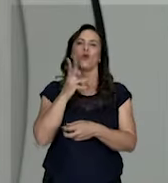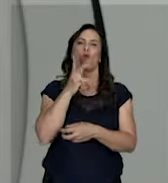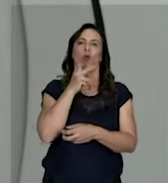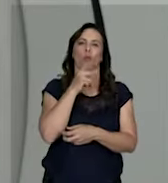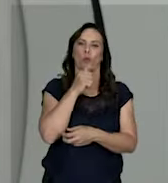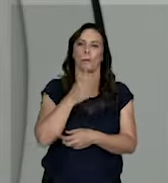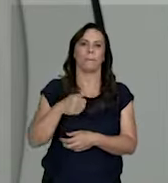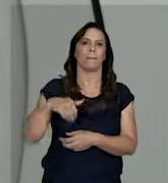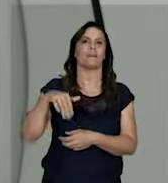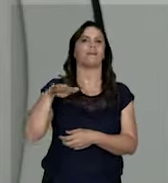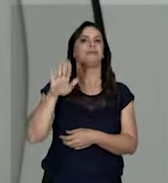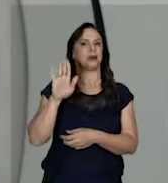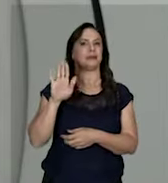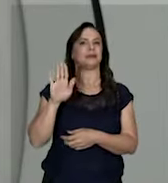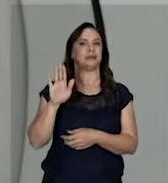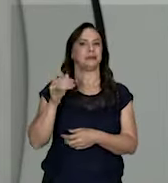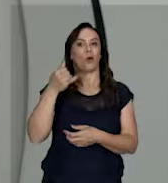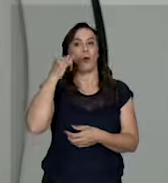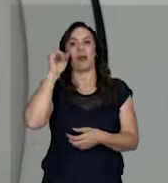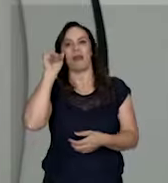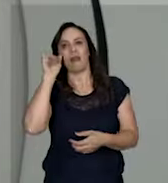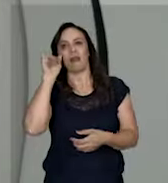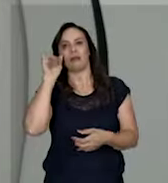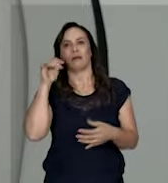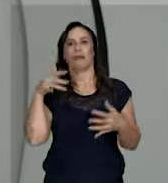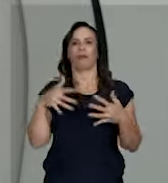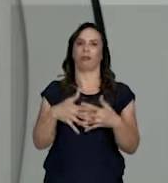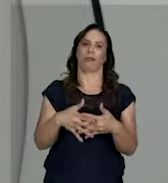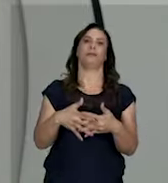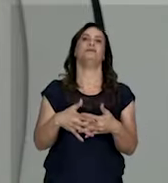Diminuindo essa chance de evitar o acidente.